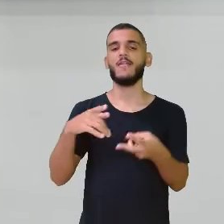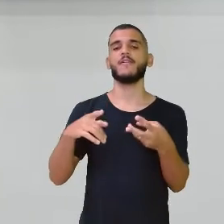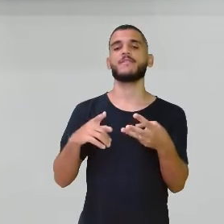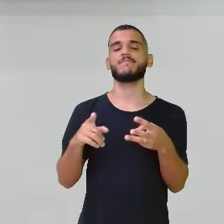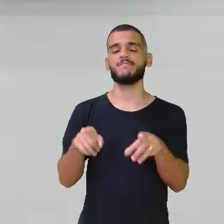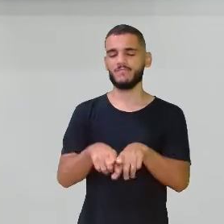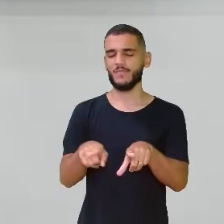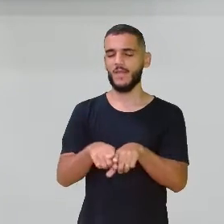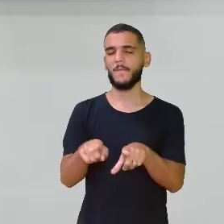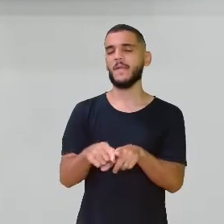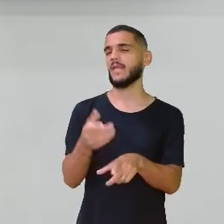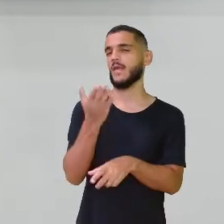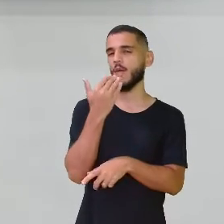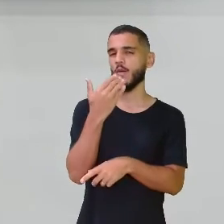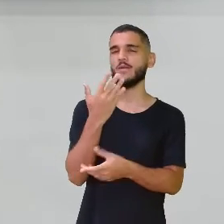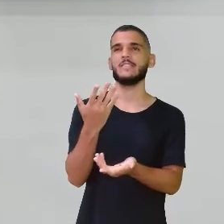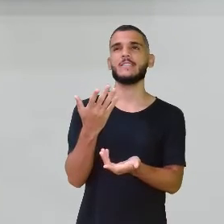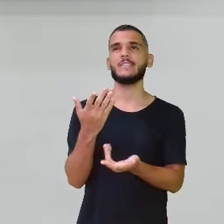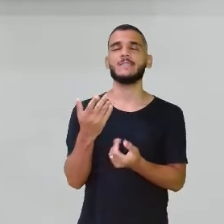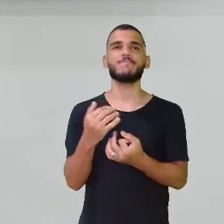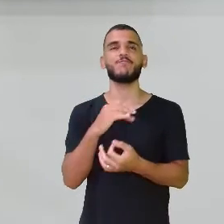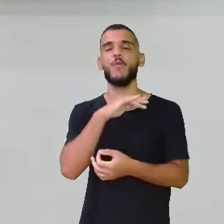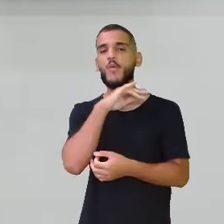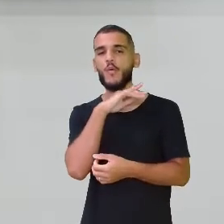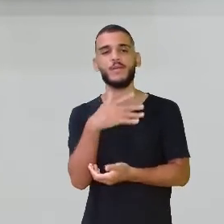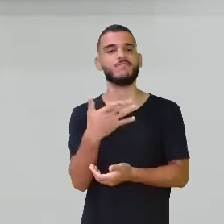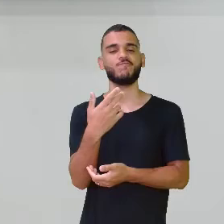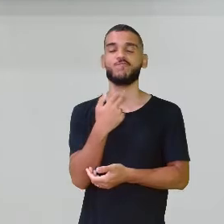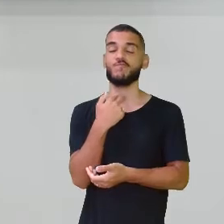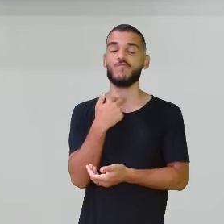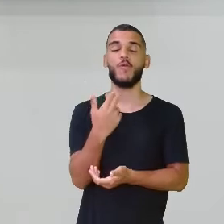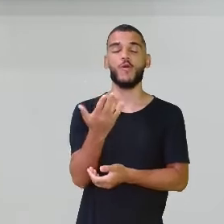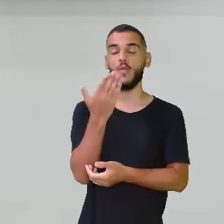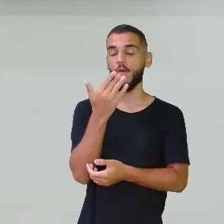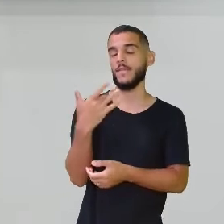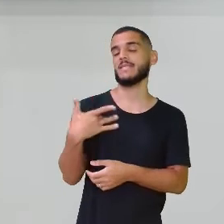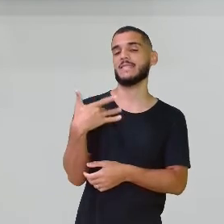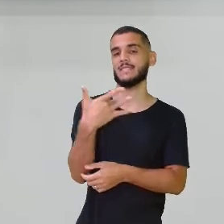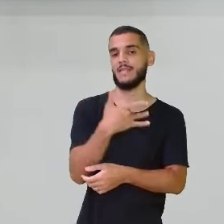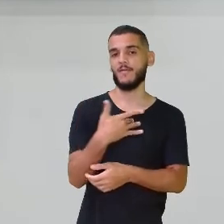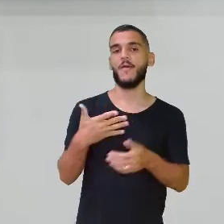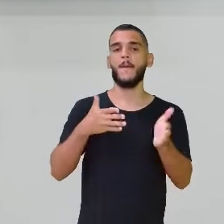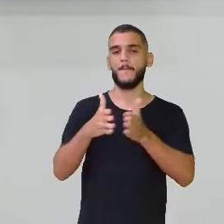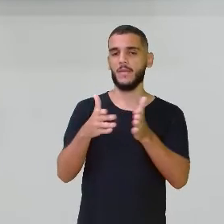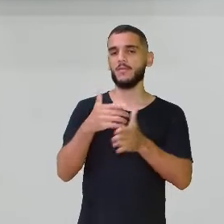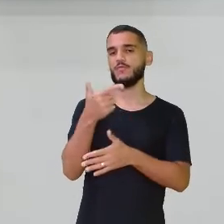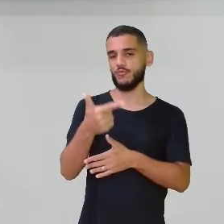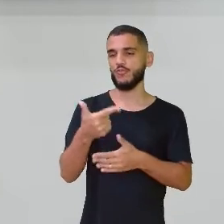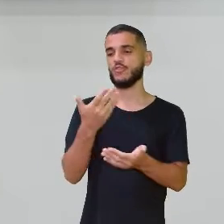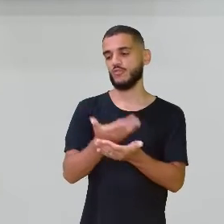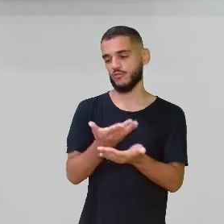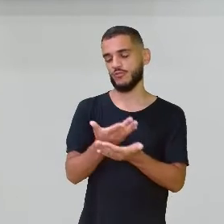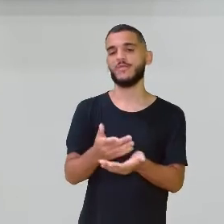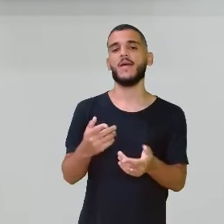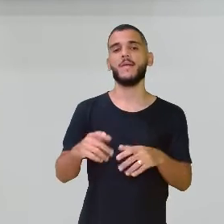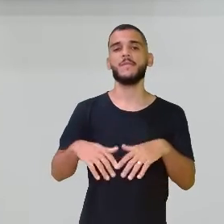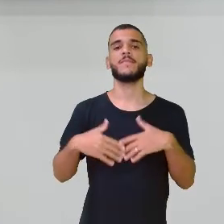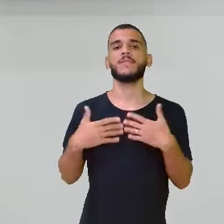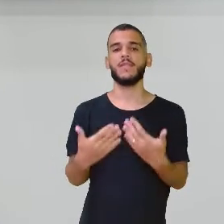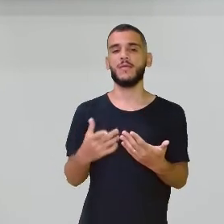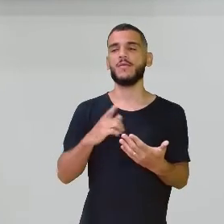de coisas nocivas, são hábitos saudáveis. Como eu disse, no módulo 2, a gente vai detalhar um pouco mais